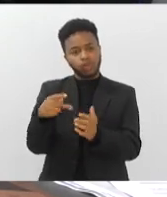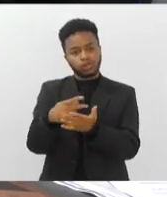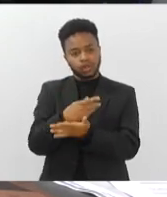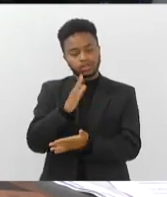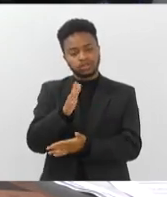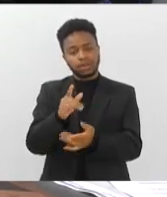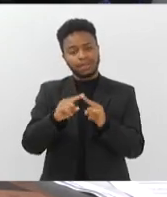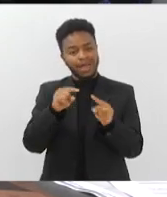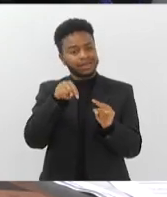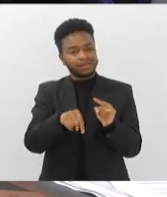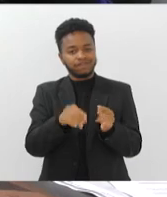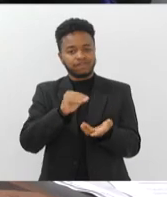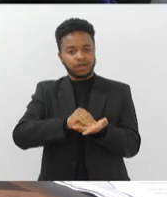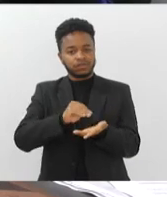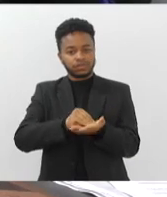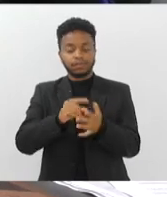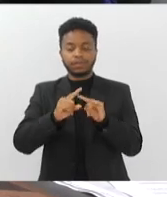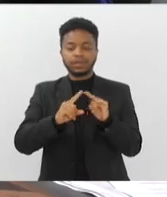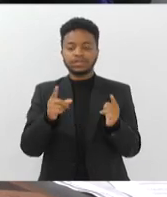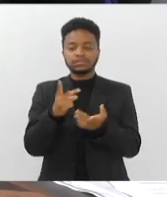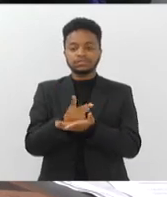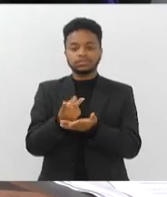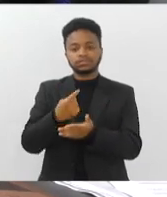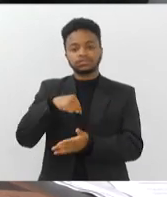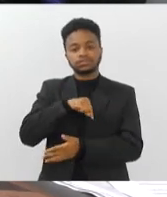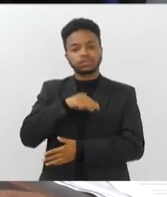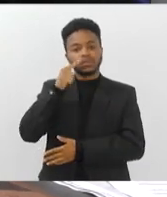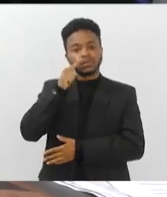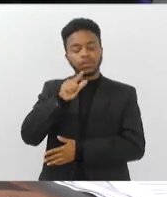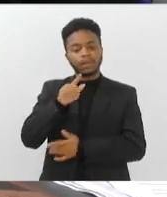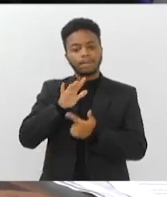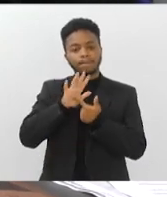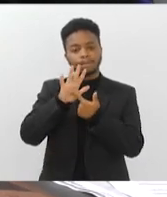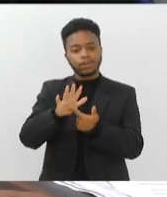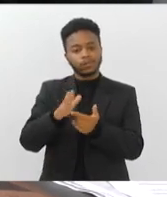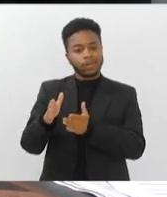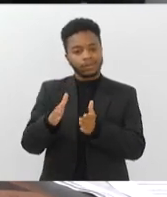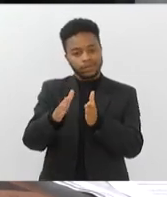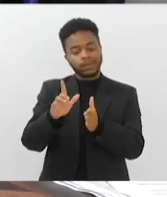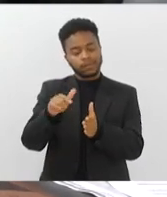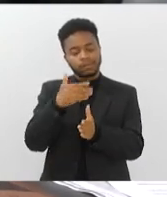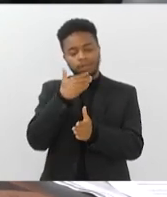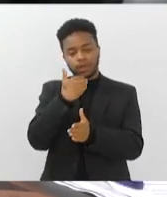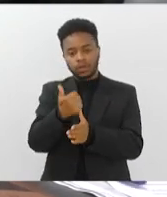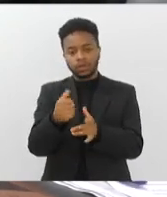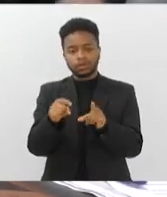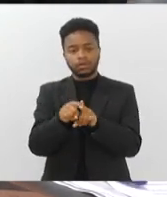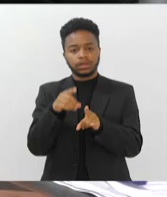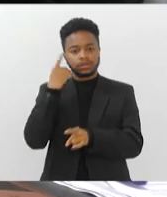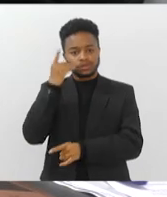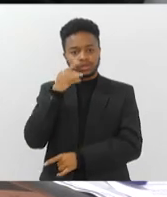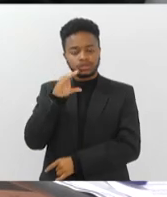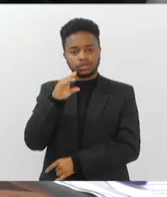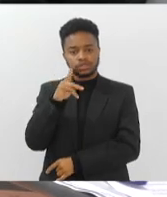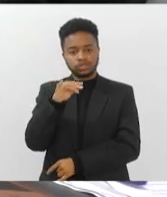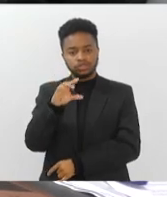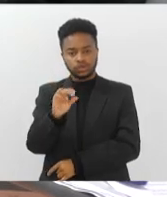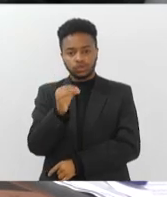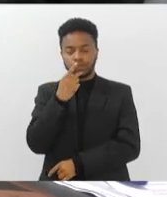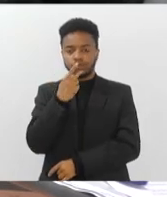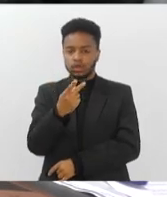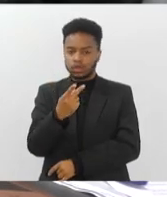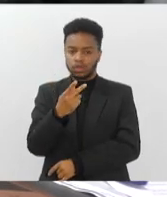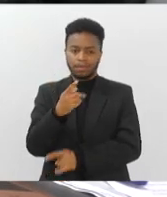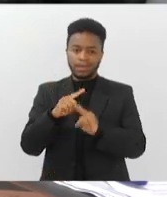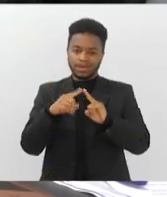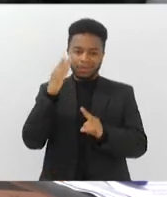E, na verdade, sempre quando a gente pode apontar nesse caminho, é melhor. Se bem que o deputado Chico Machado me garantiu, mas eu não tenho